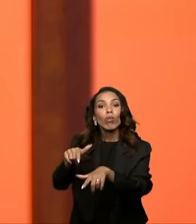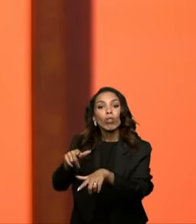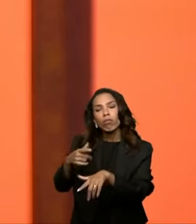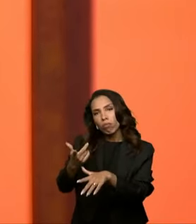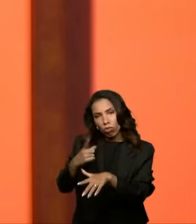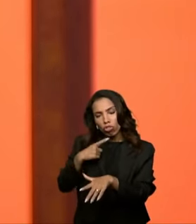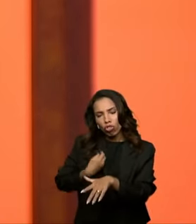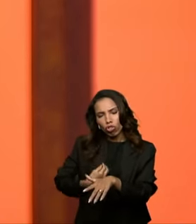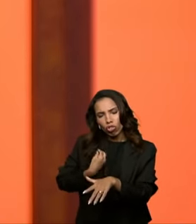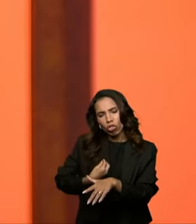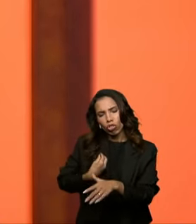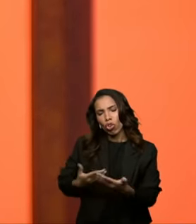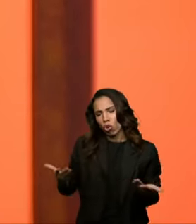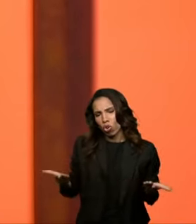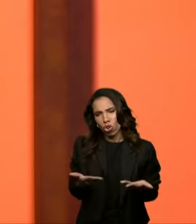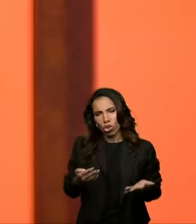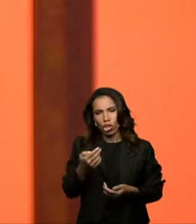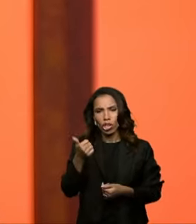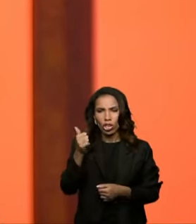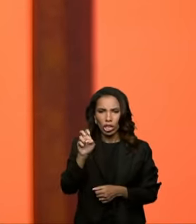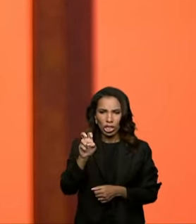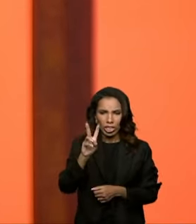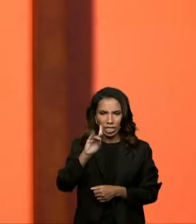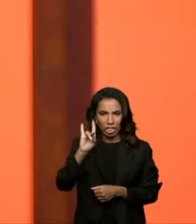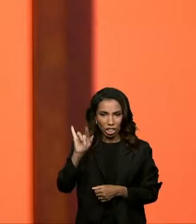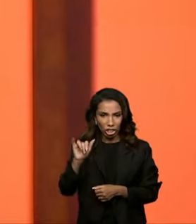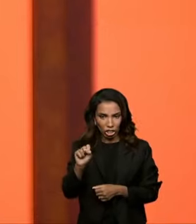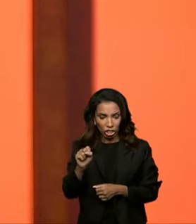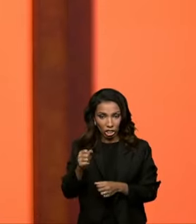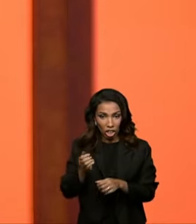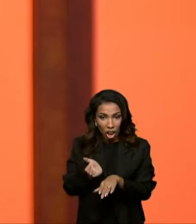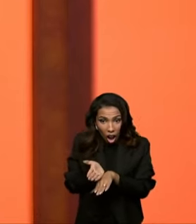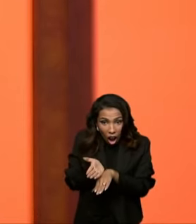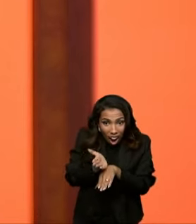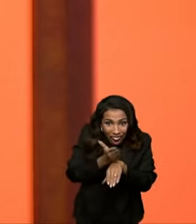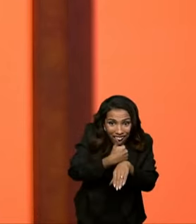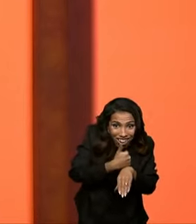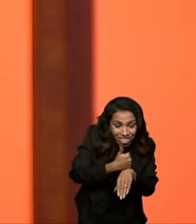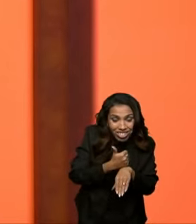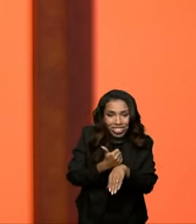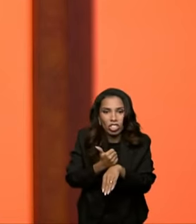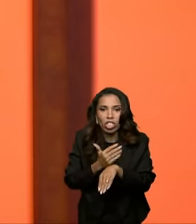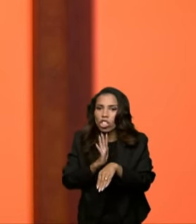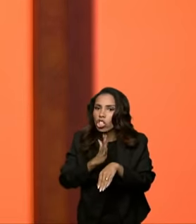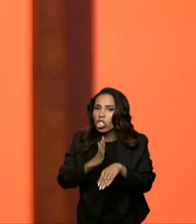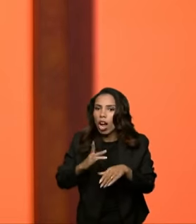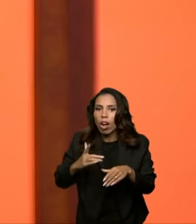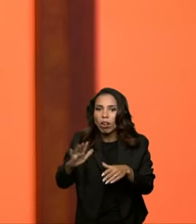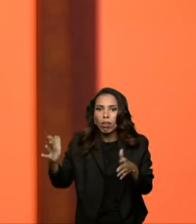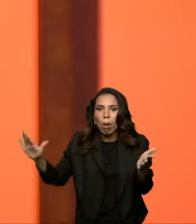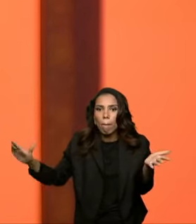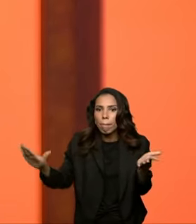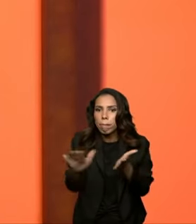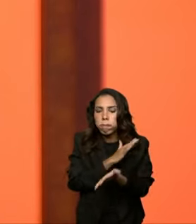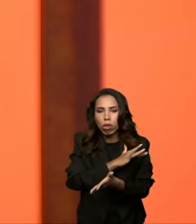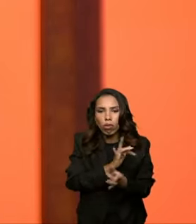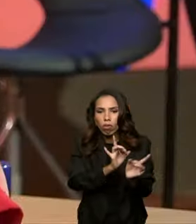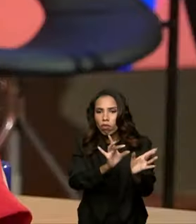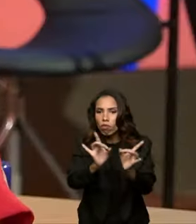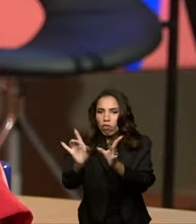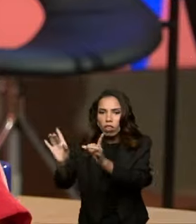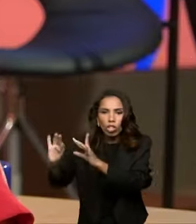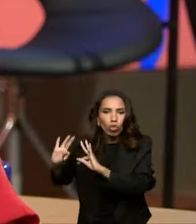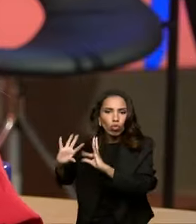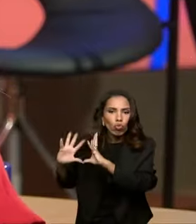né, praticamente com 15 dias antes dos desfiles, já esgota tudo. Caramba, jura?